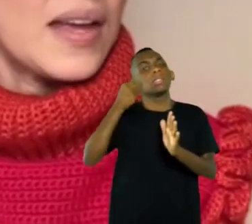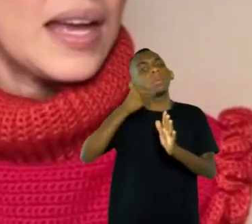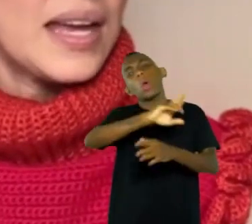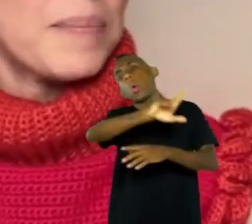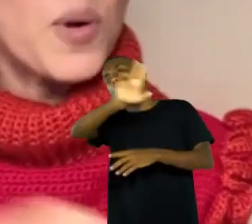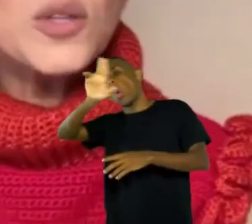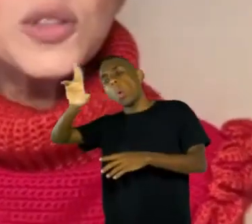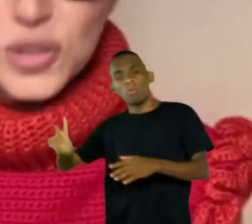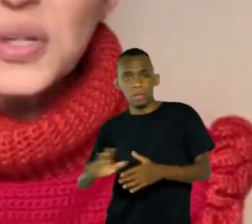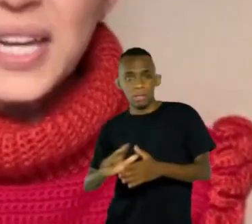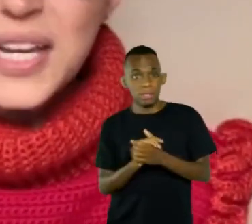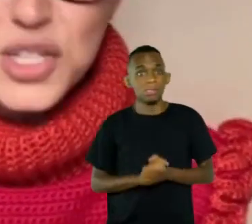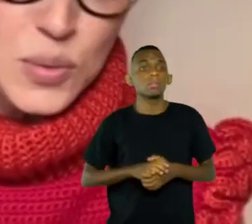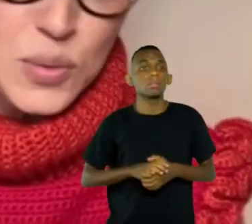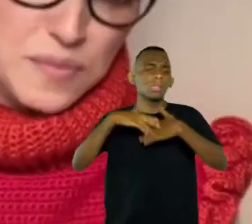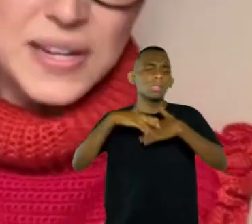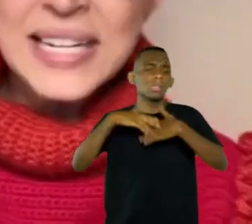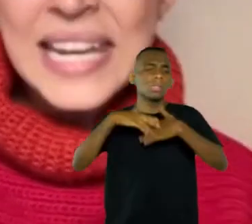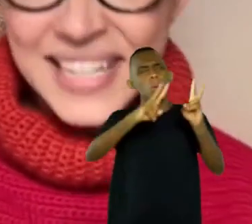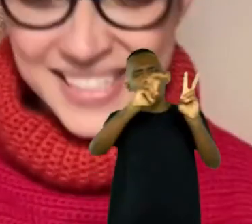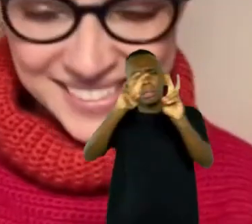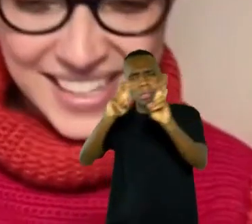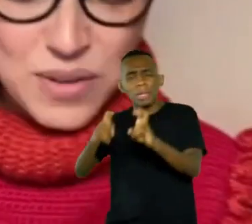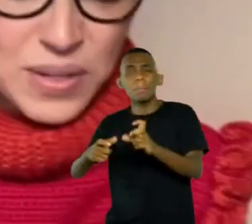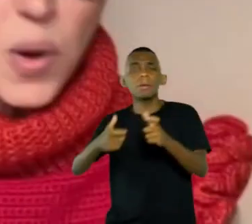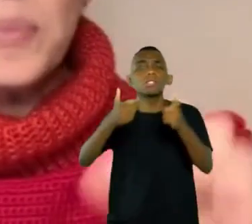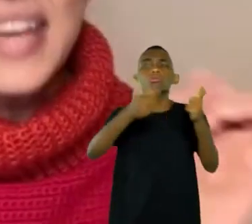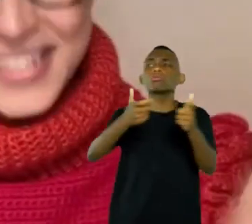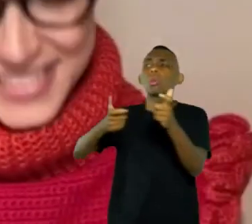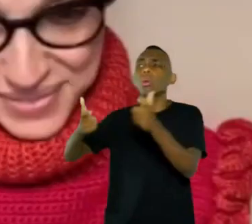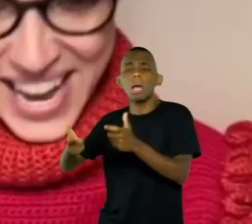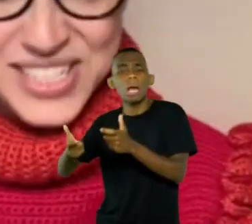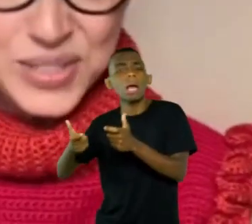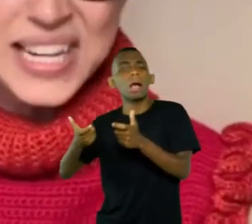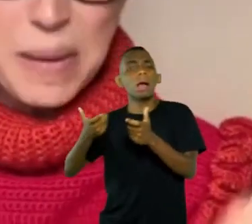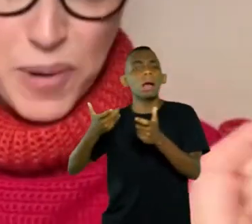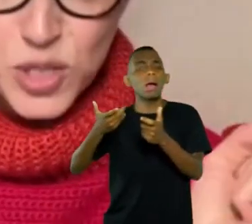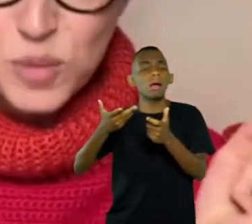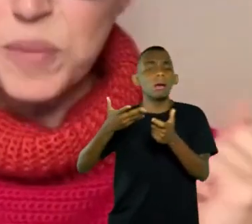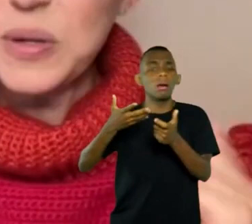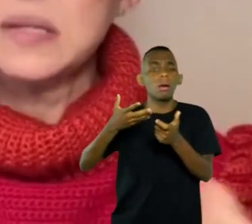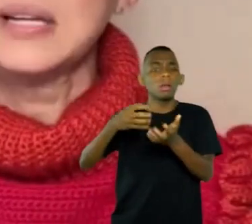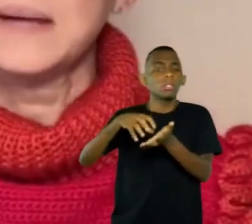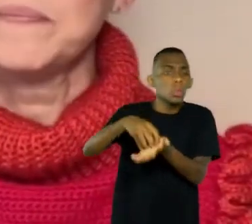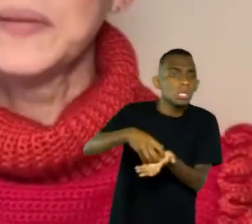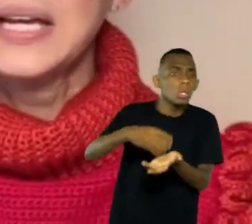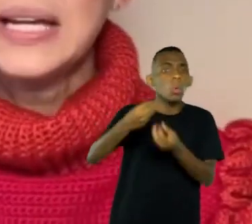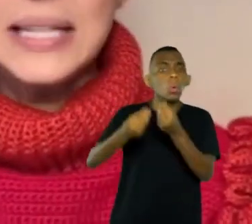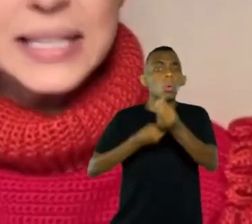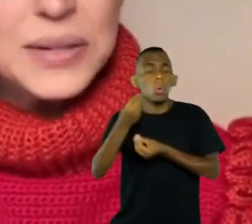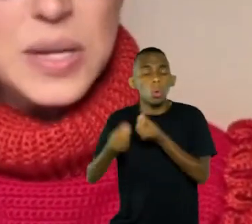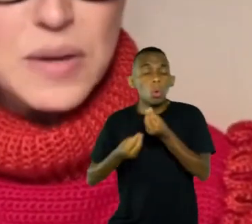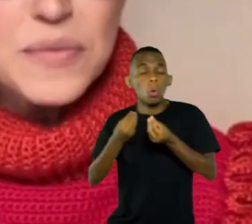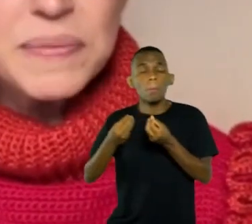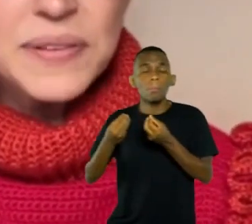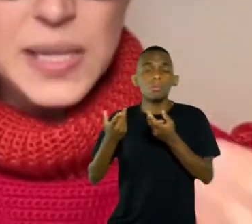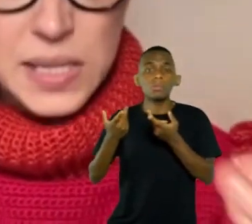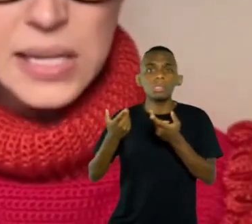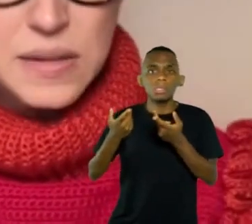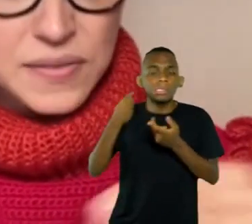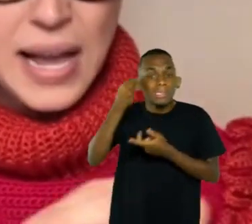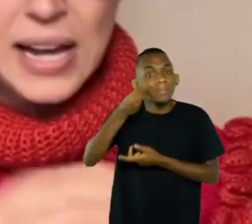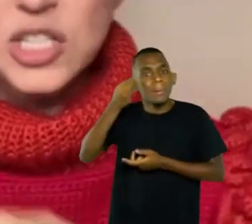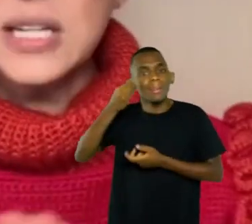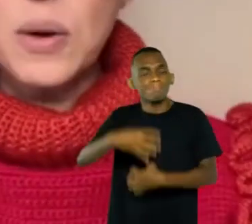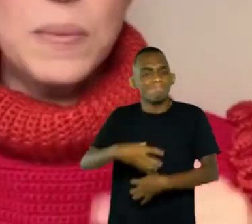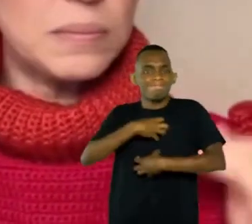assim, pontos turísticos, souvenirs, né? Como que é essa viagem, o que que ela pode te proporcionar. Então, eu resolvi fazer